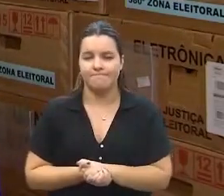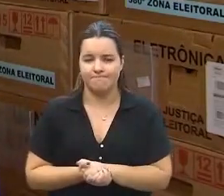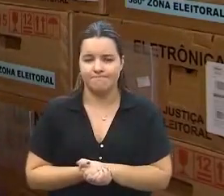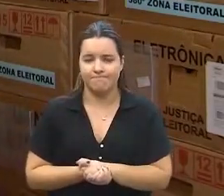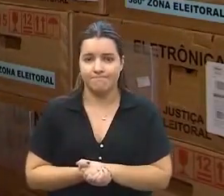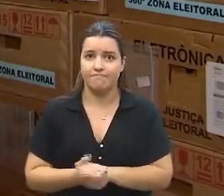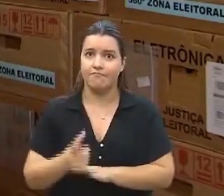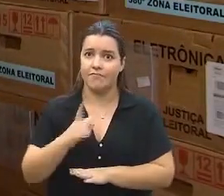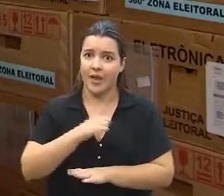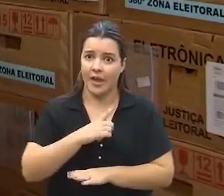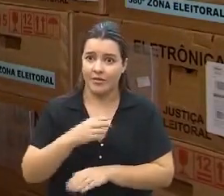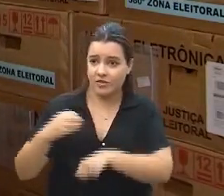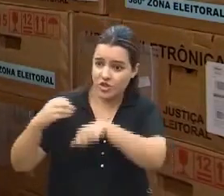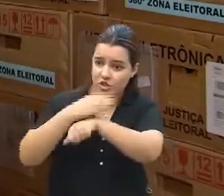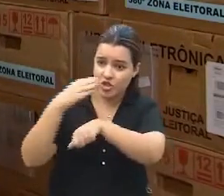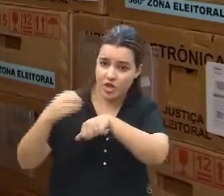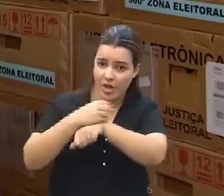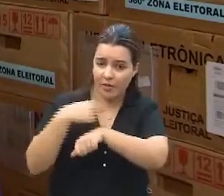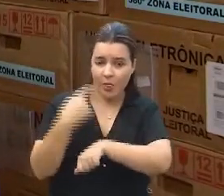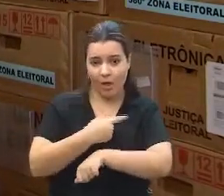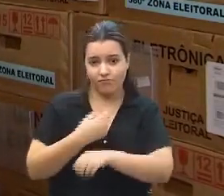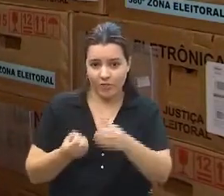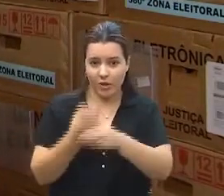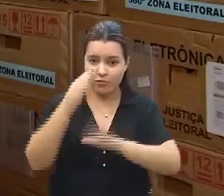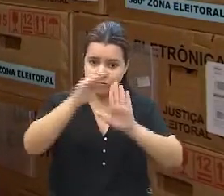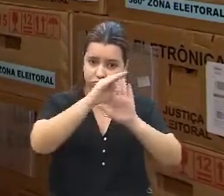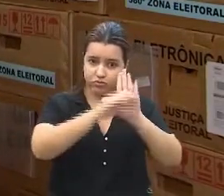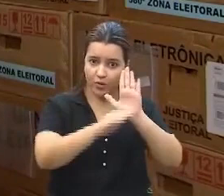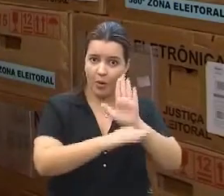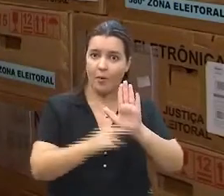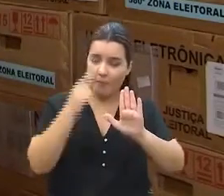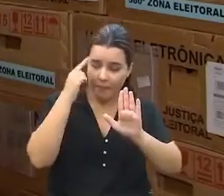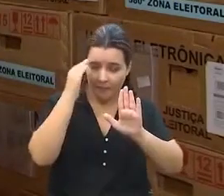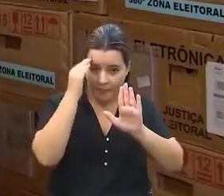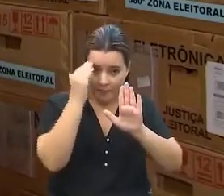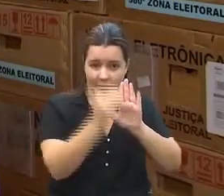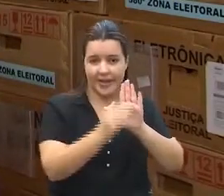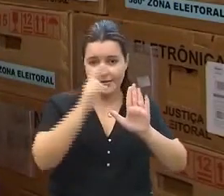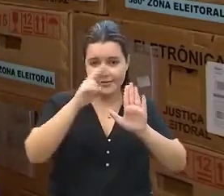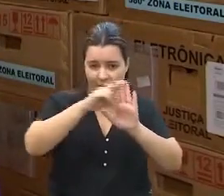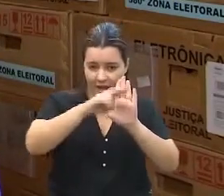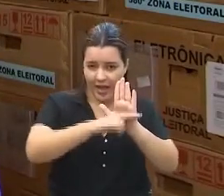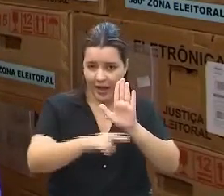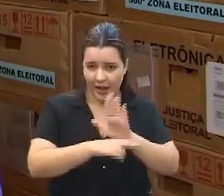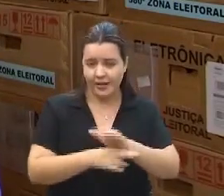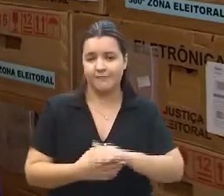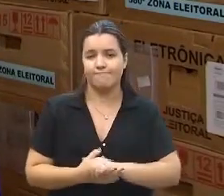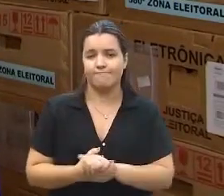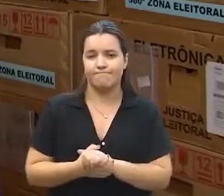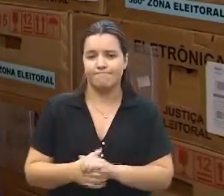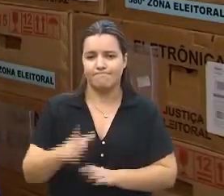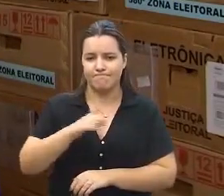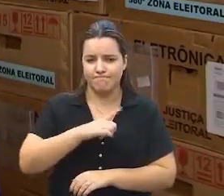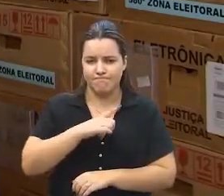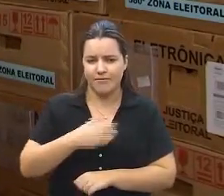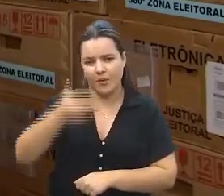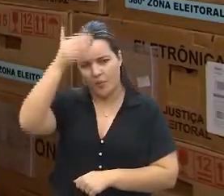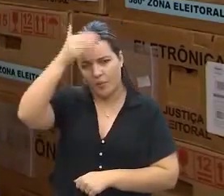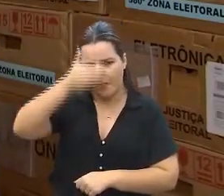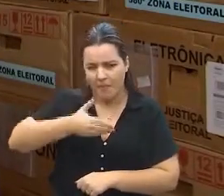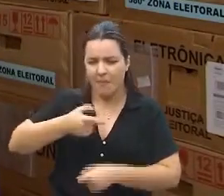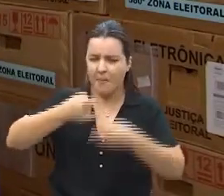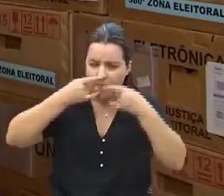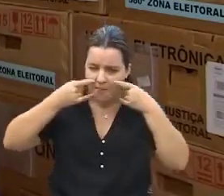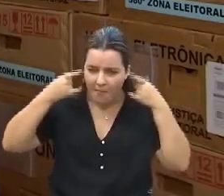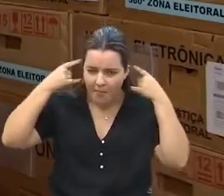Cruz. Então, tem todo um requisito ali que a gente tem que obedecer, distanciamento, né, a utilização de EPIs,